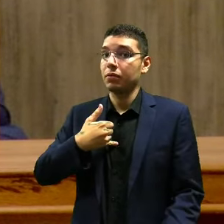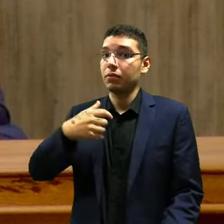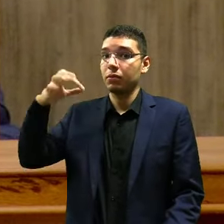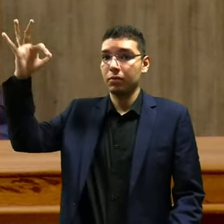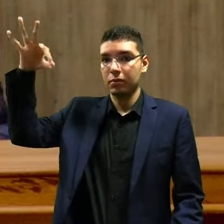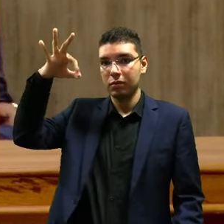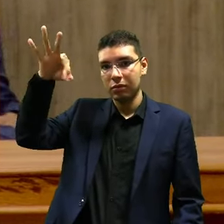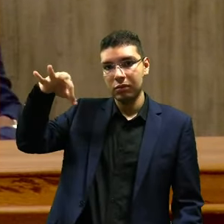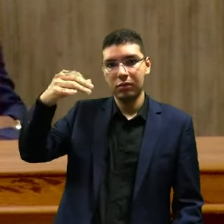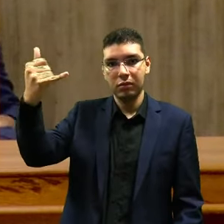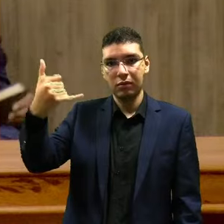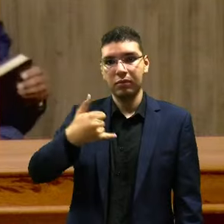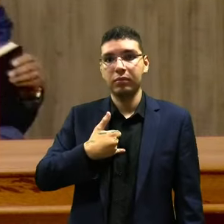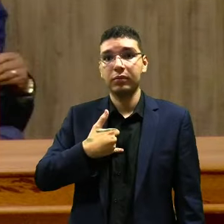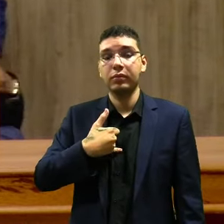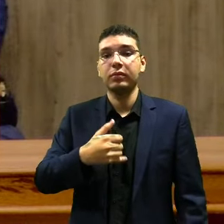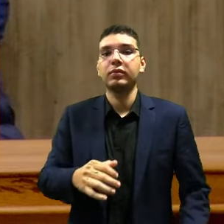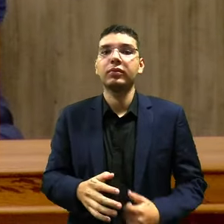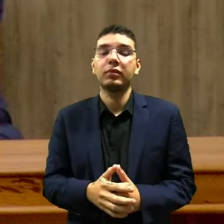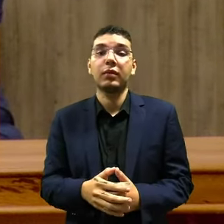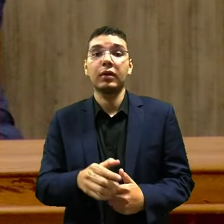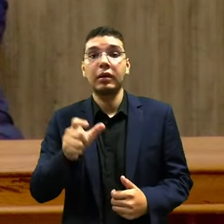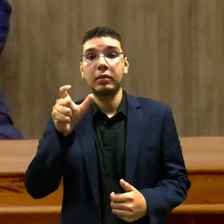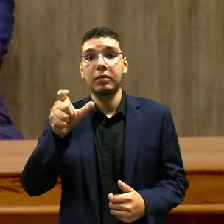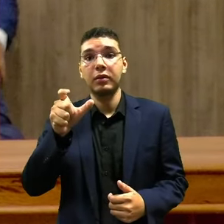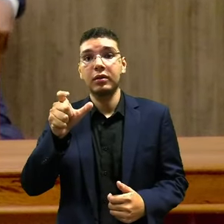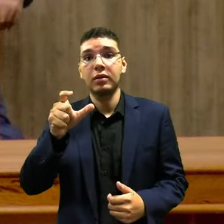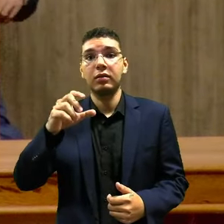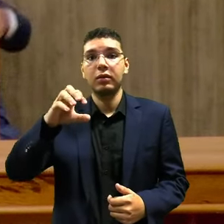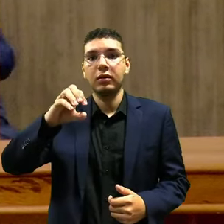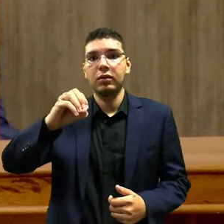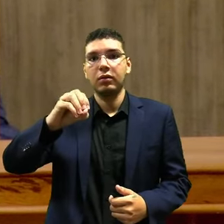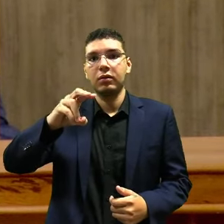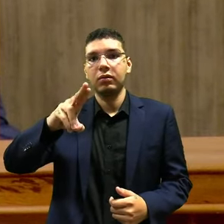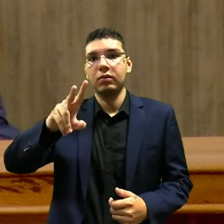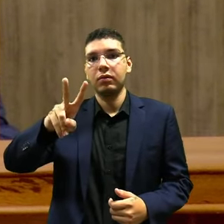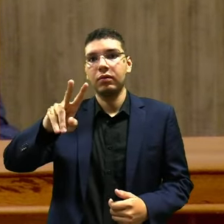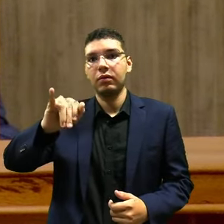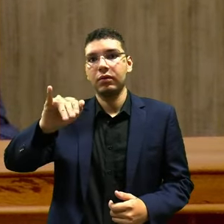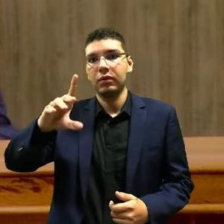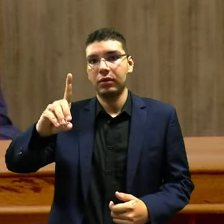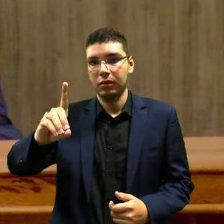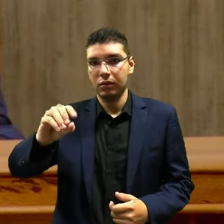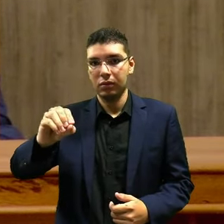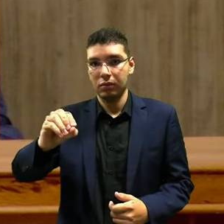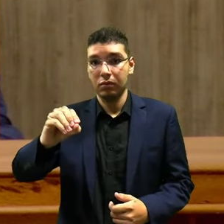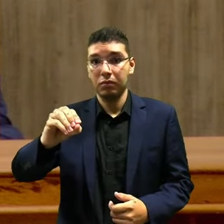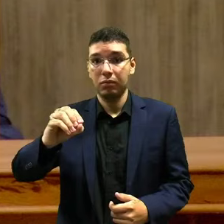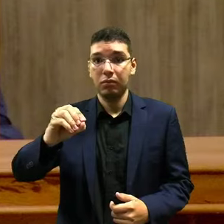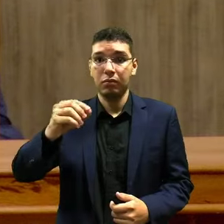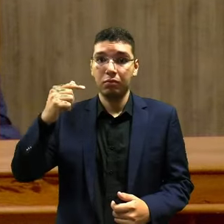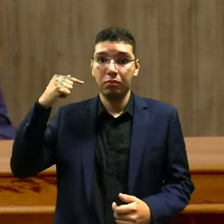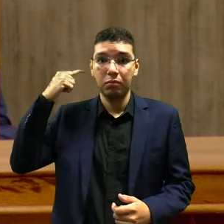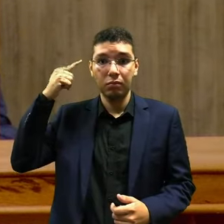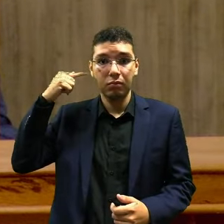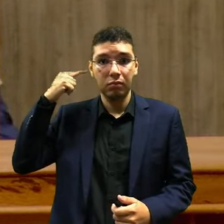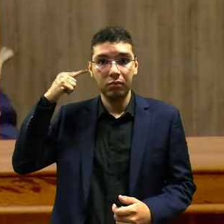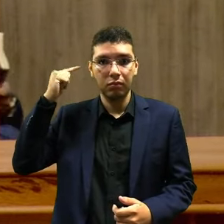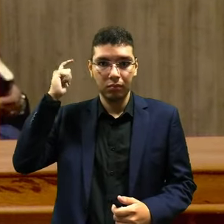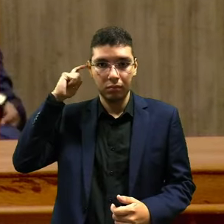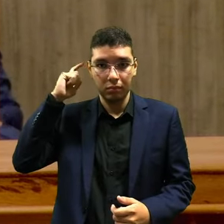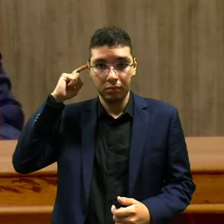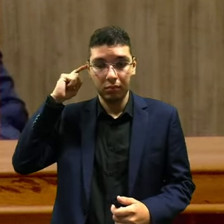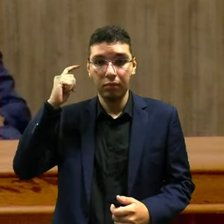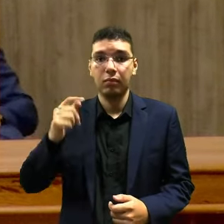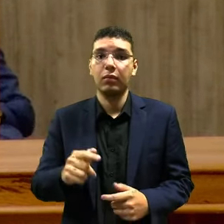palavra ouvido Ela Não Está se referindo ao aparelho em si e nessa